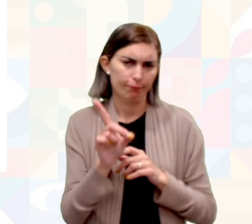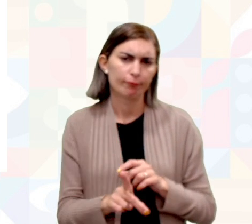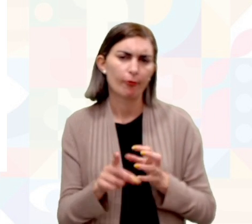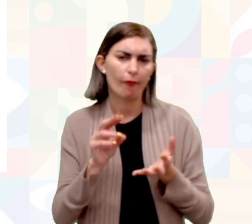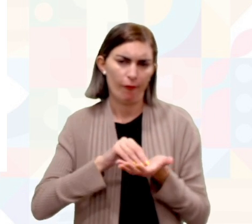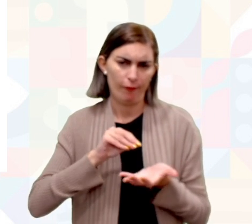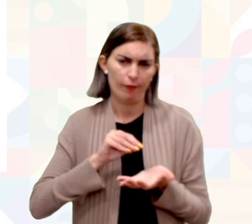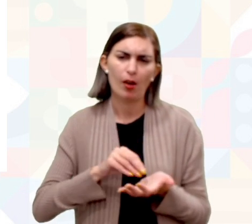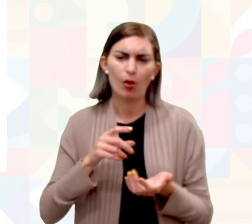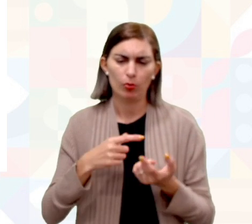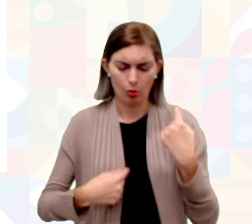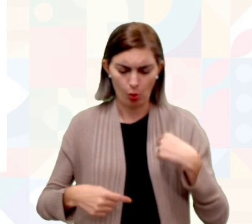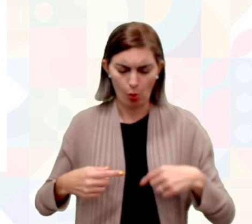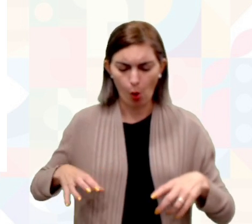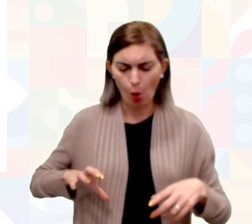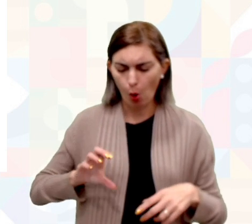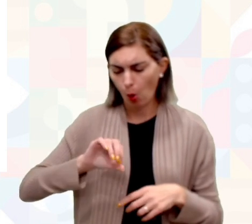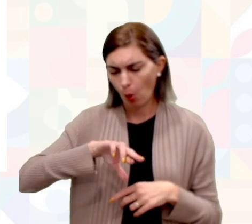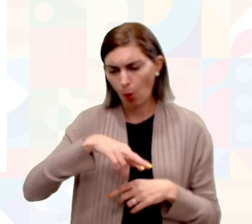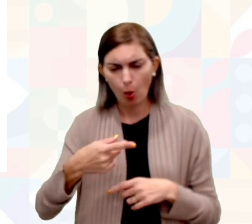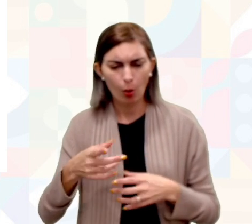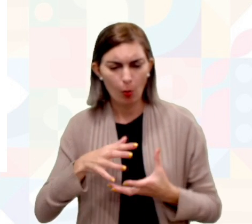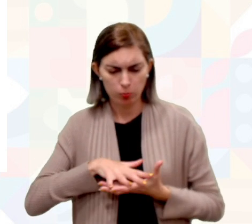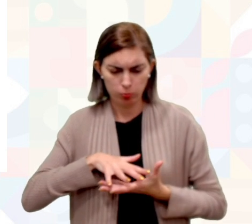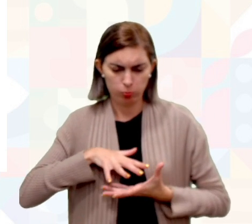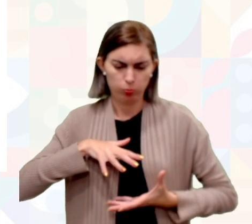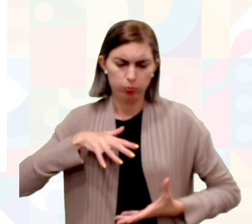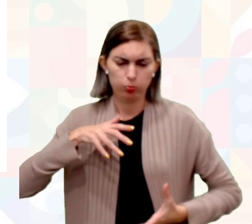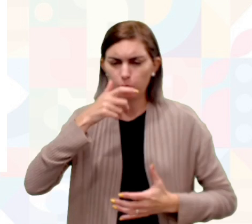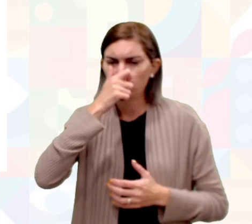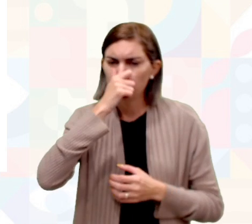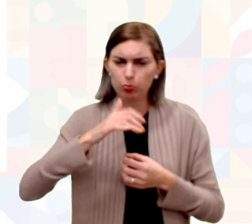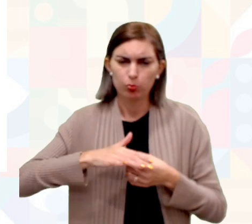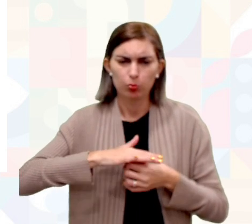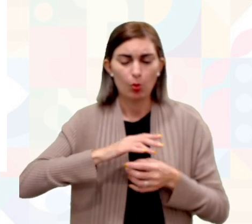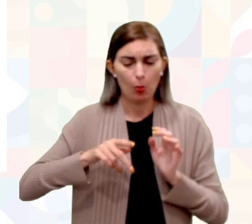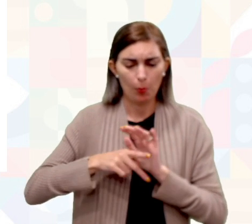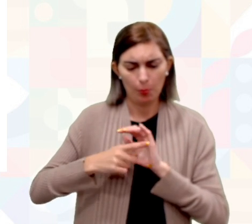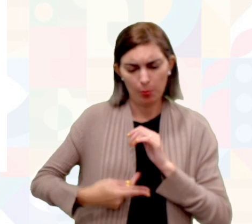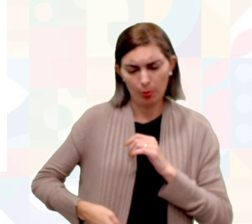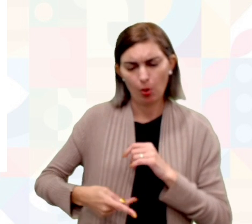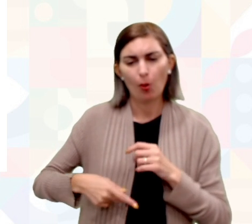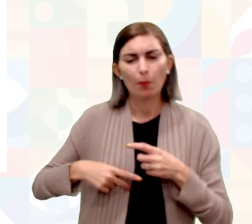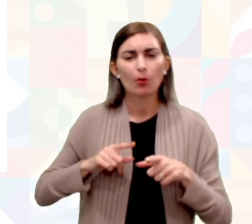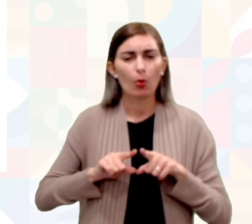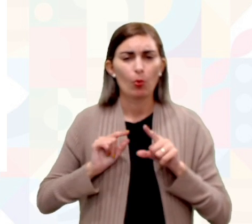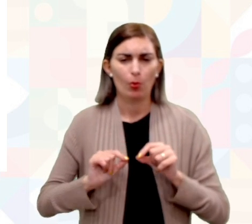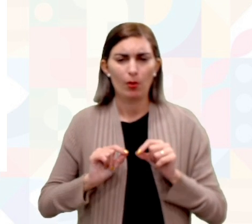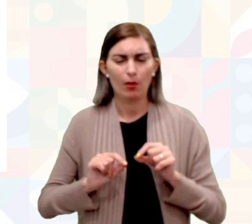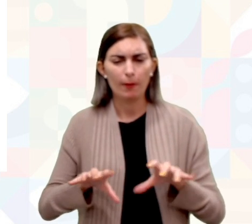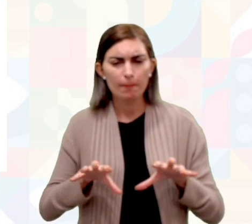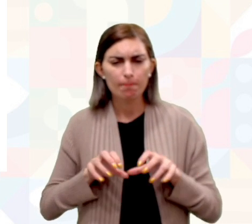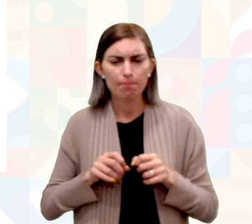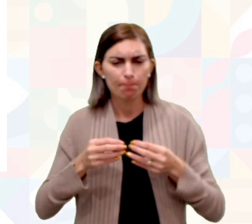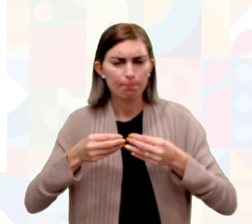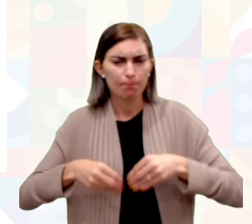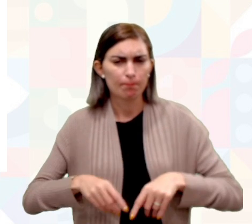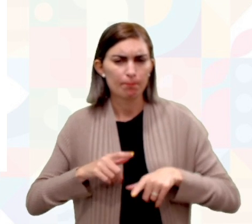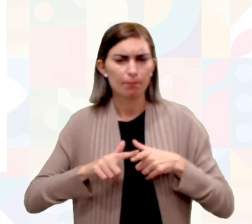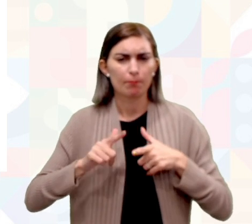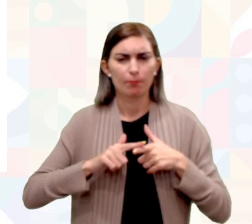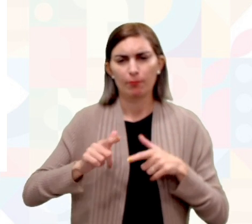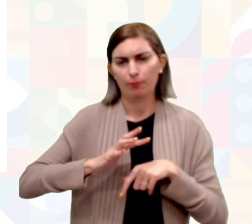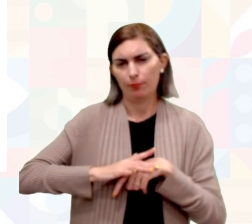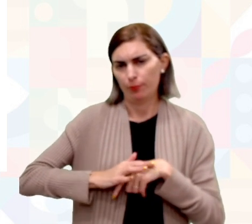na ação desses órgãos ou um grande acúmulo, o próprio organismo da gente vai causar essa intoxicação no indivíduo,